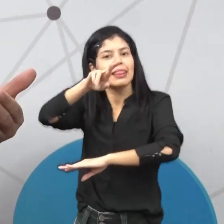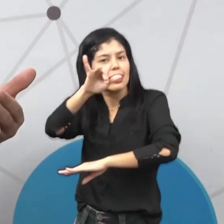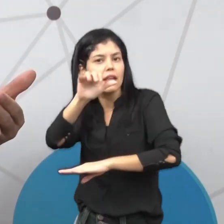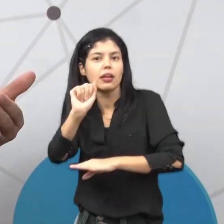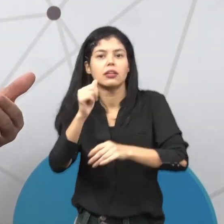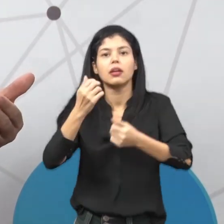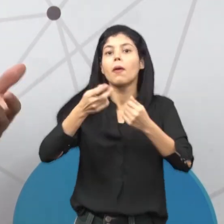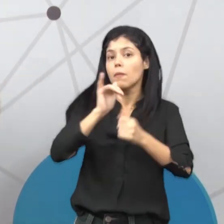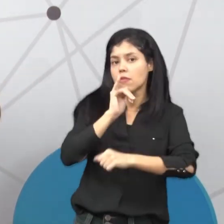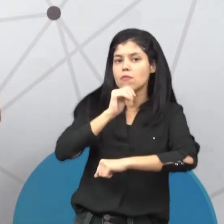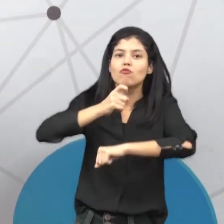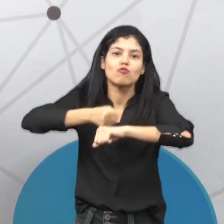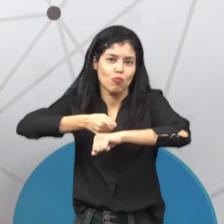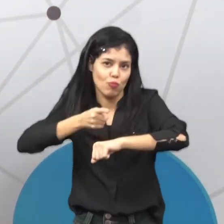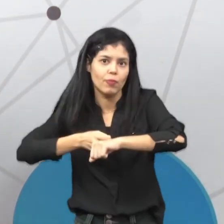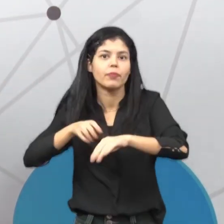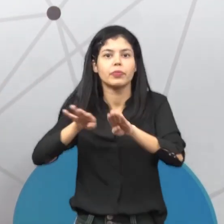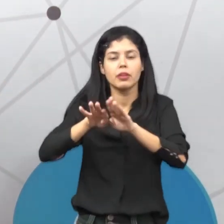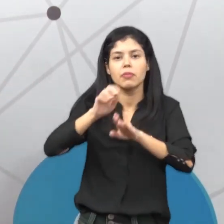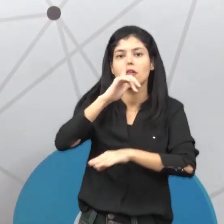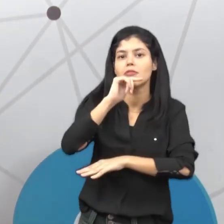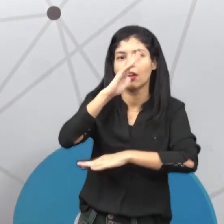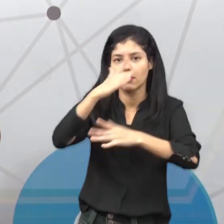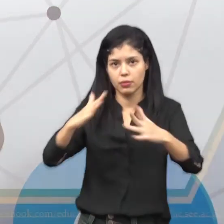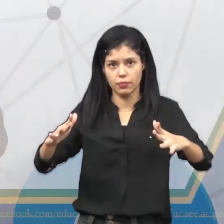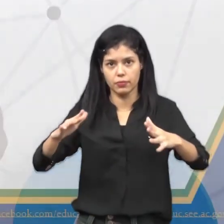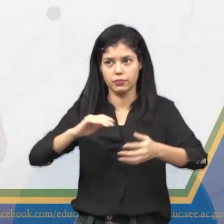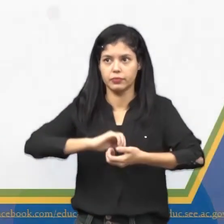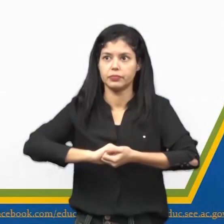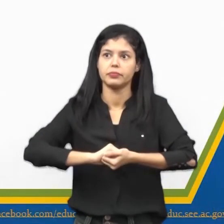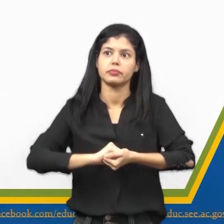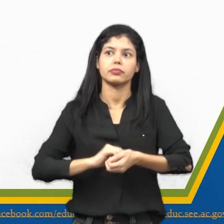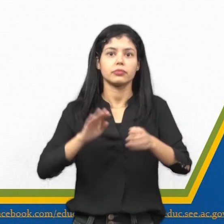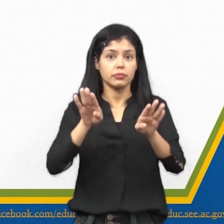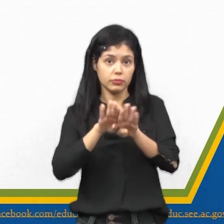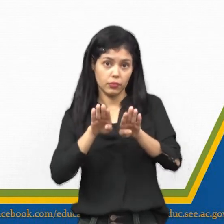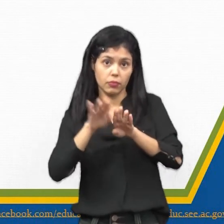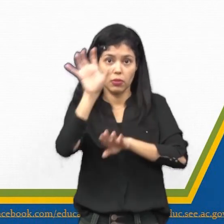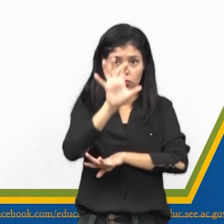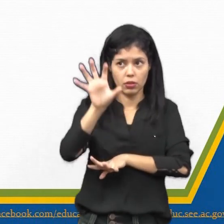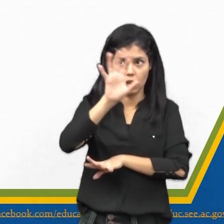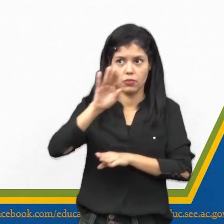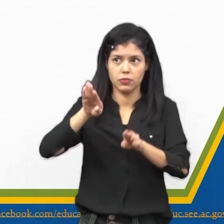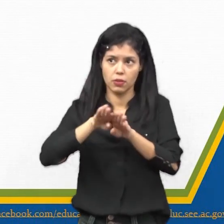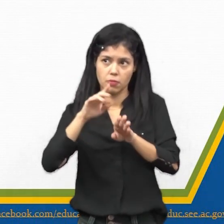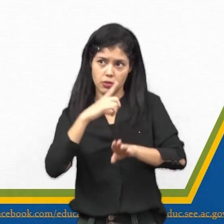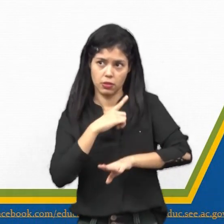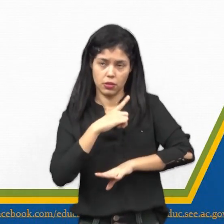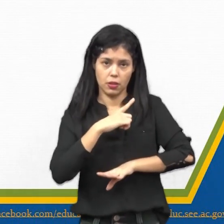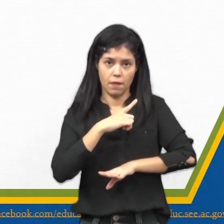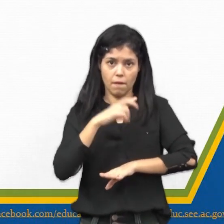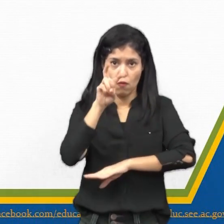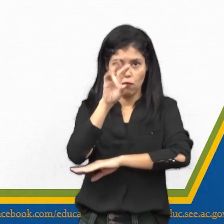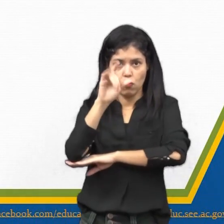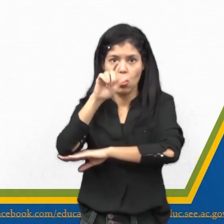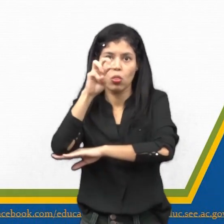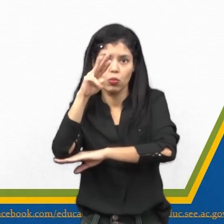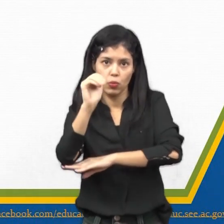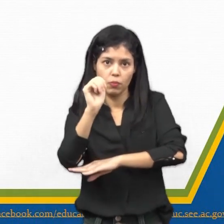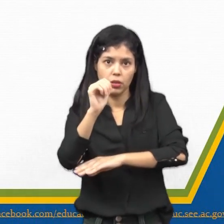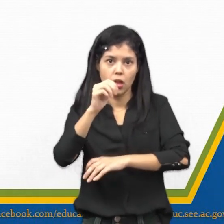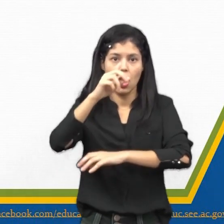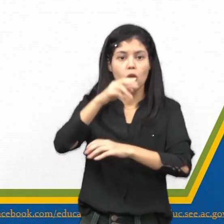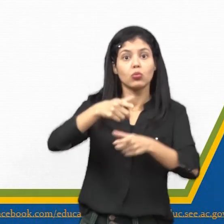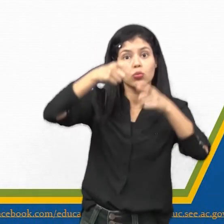os sólidos e também os líquidos. Os gases eles sempre tendem a ocupar todo o volume